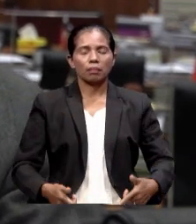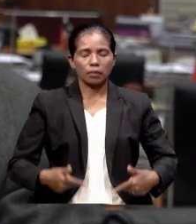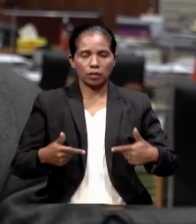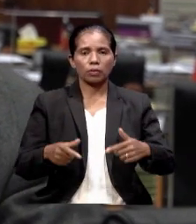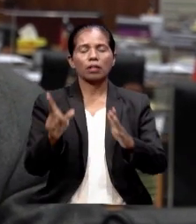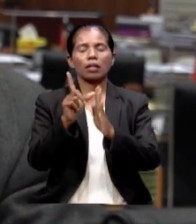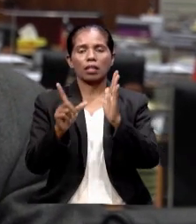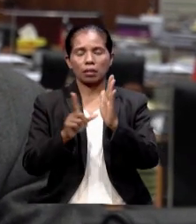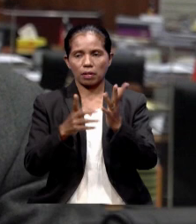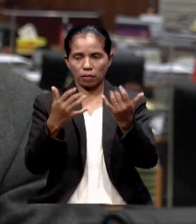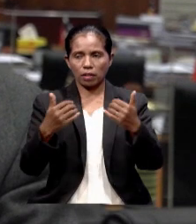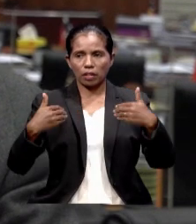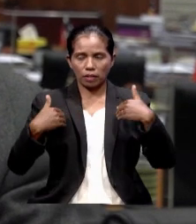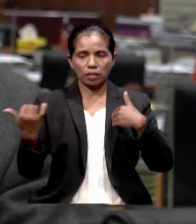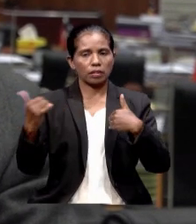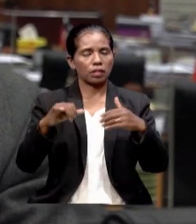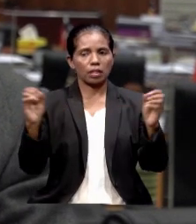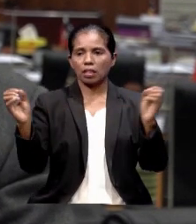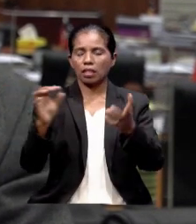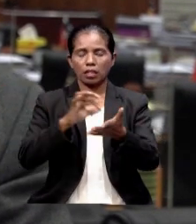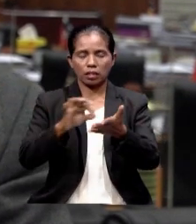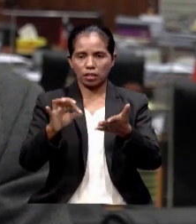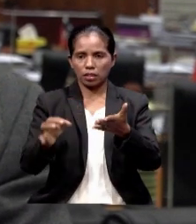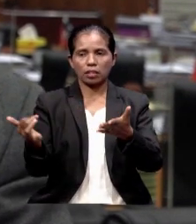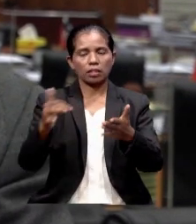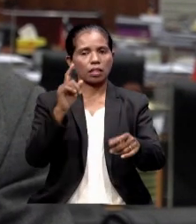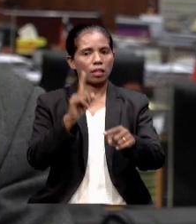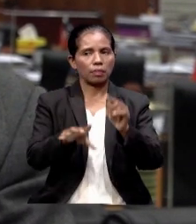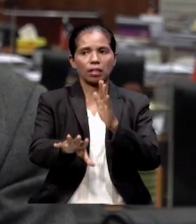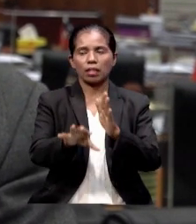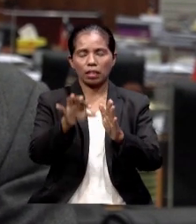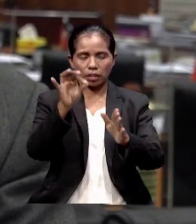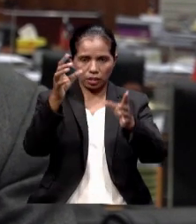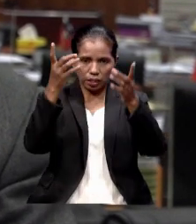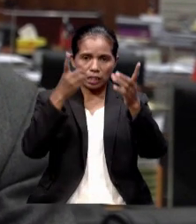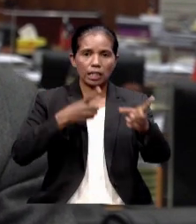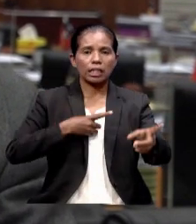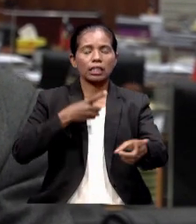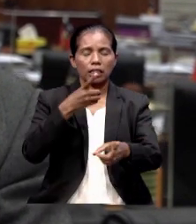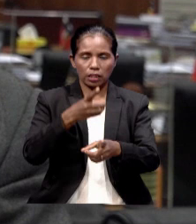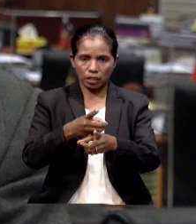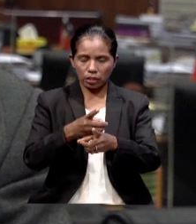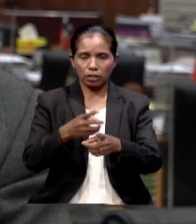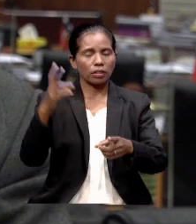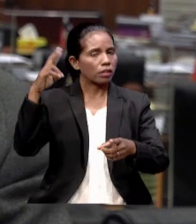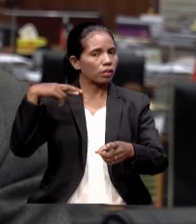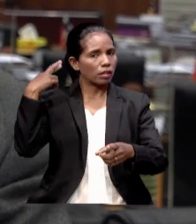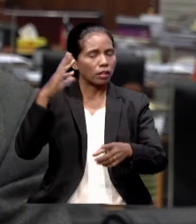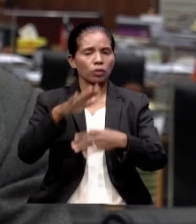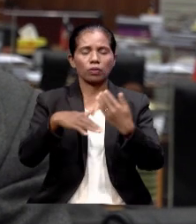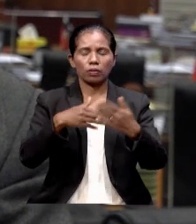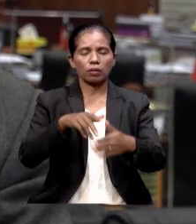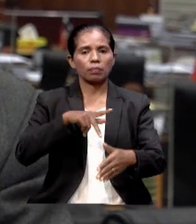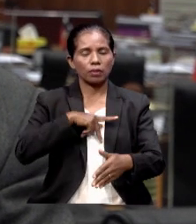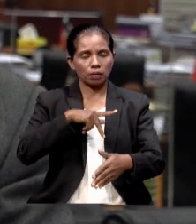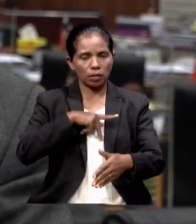ia sira la resisto então sira la bele hetan direito antenebe rádio hototo privado,